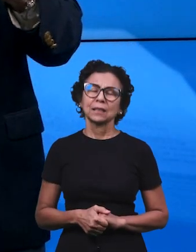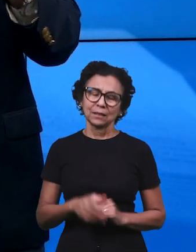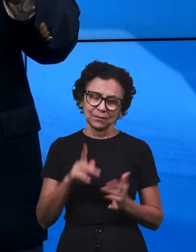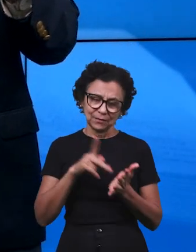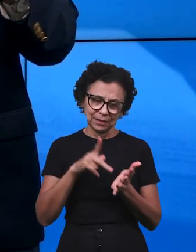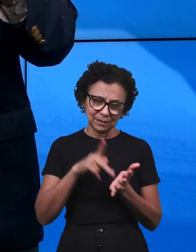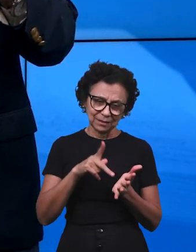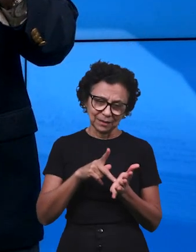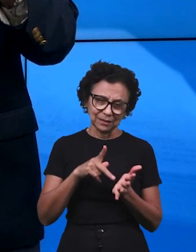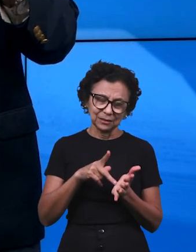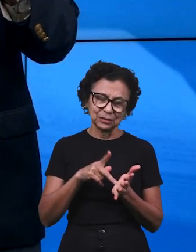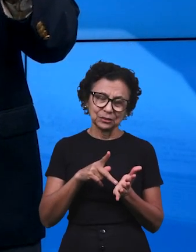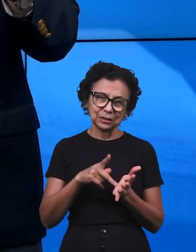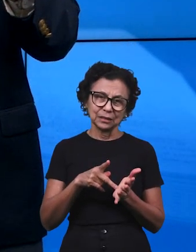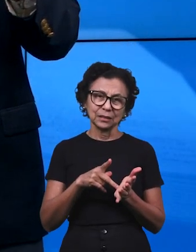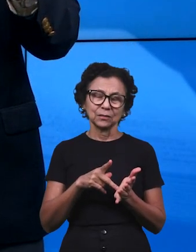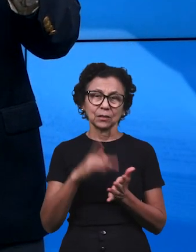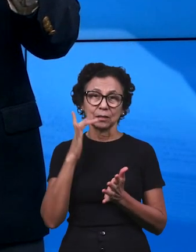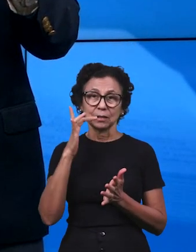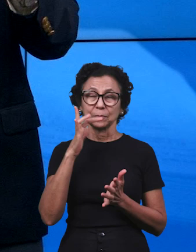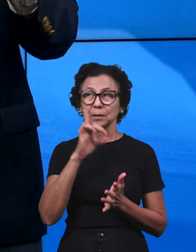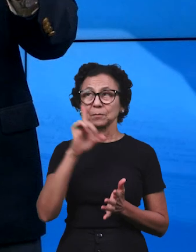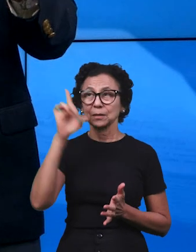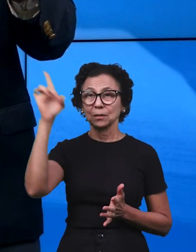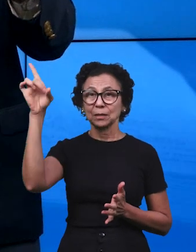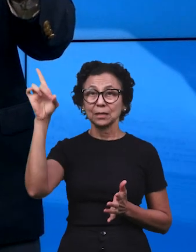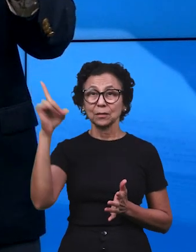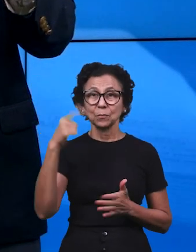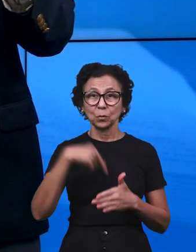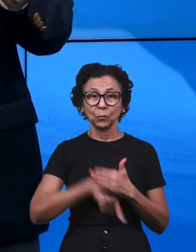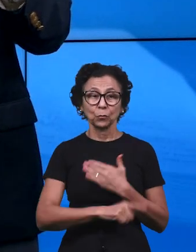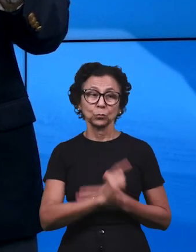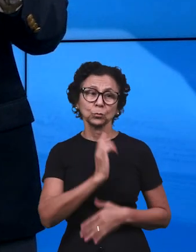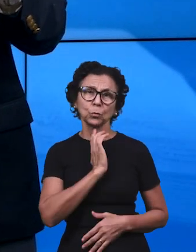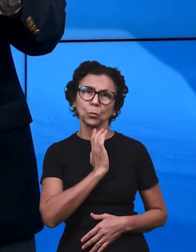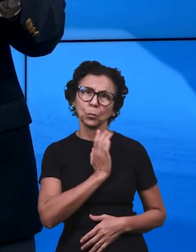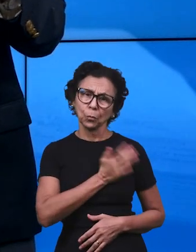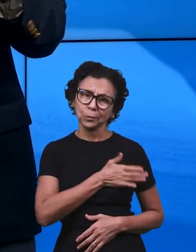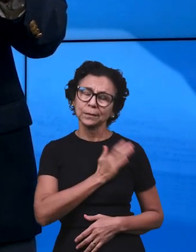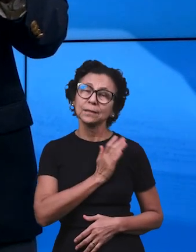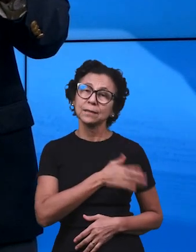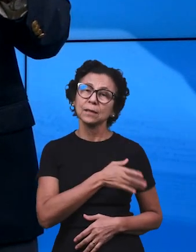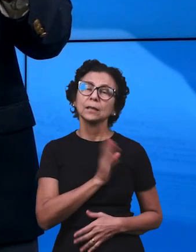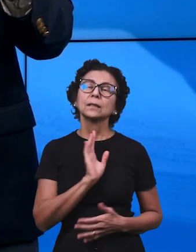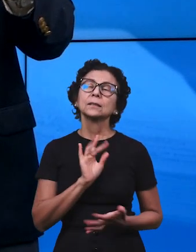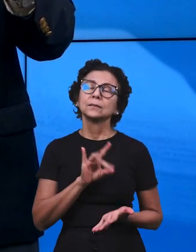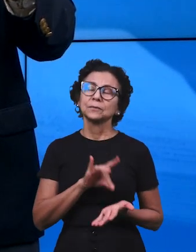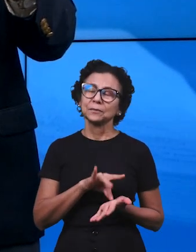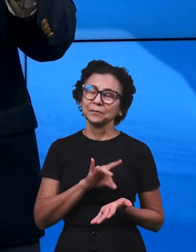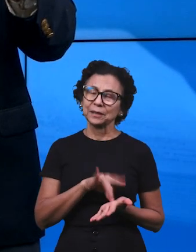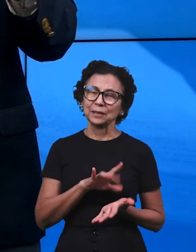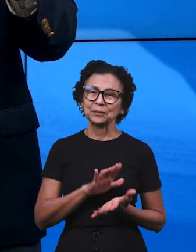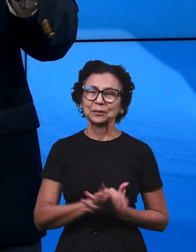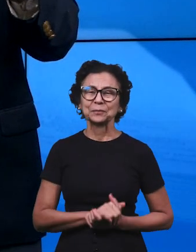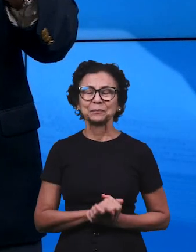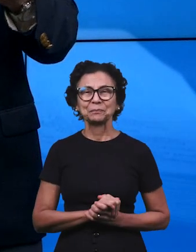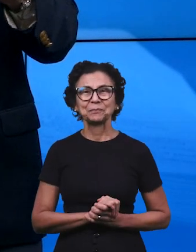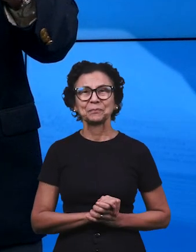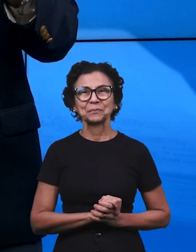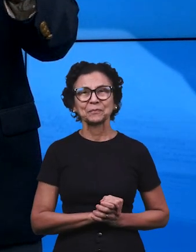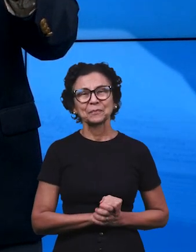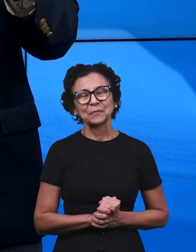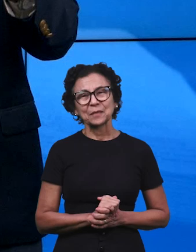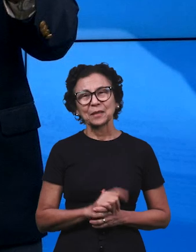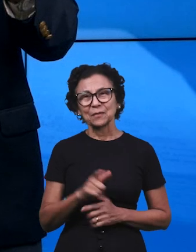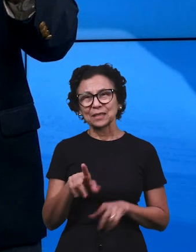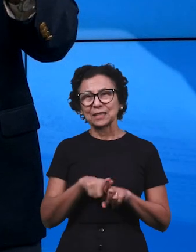nós guardamos a palavra do Senhor, nós tememos ao Senhor, é de todo o coração. Você repetiu exatamente a palavra no final e